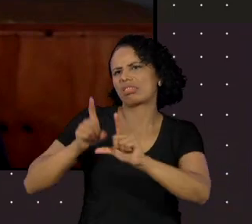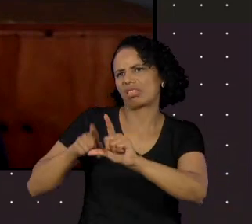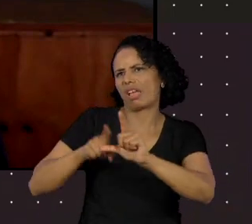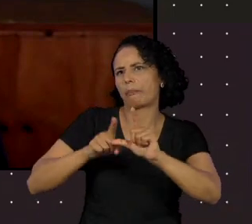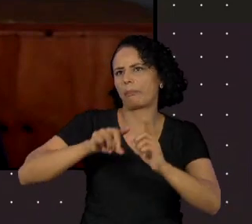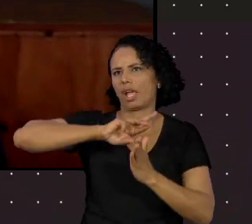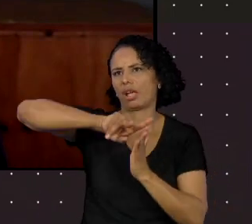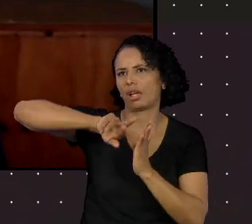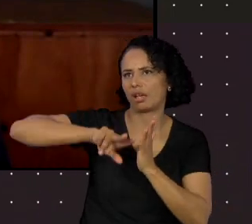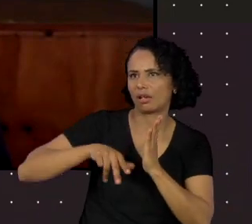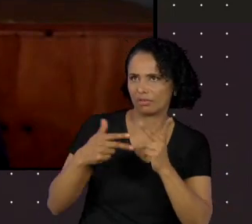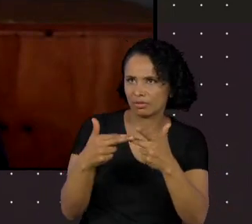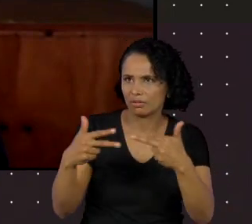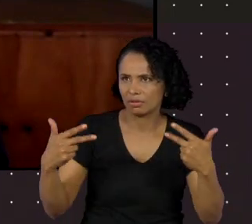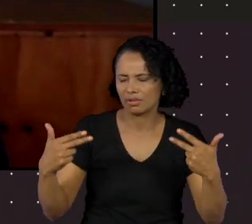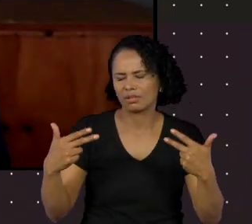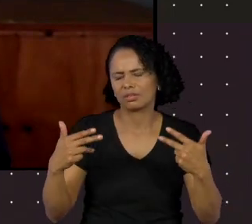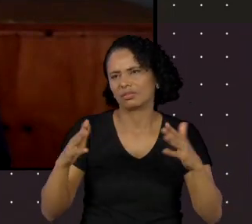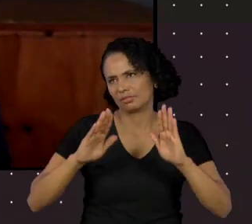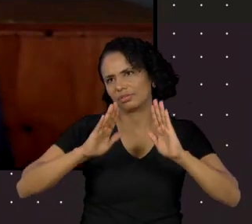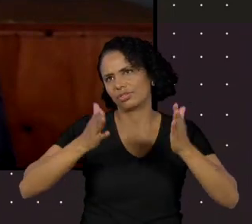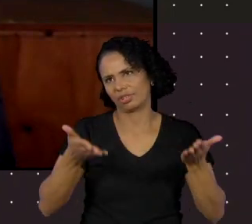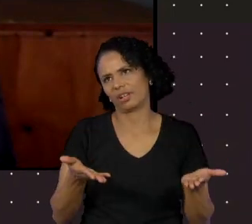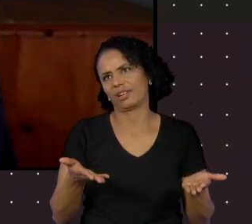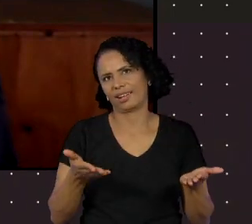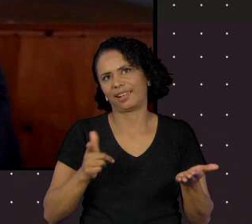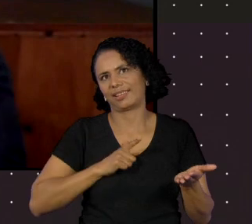um caminho muito, muito